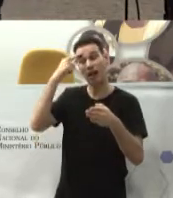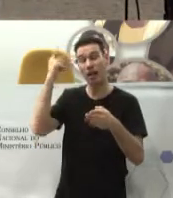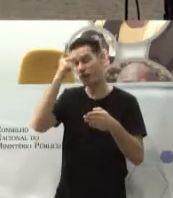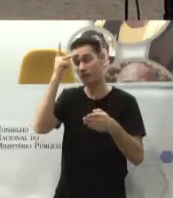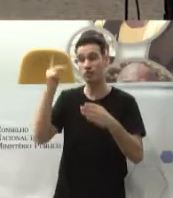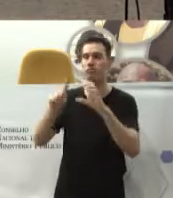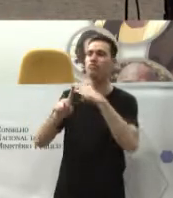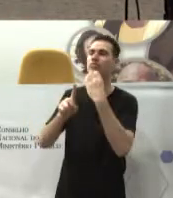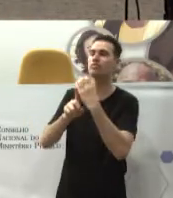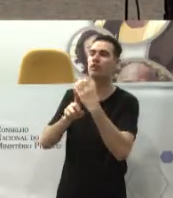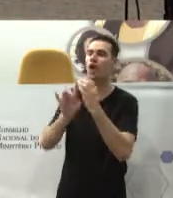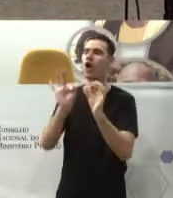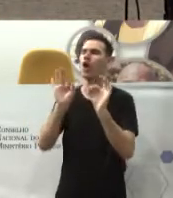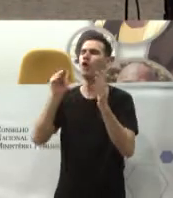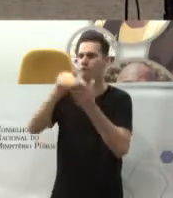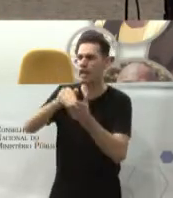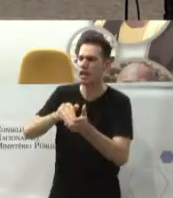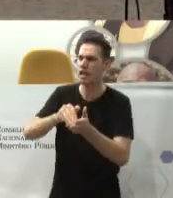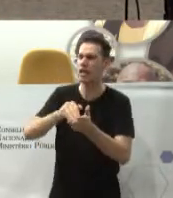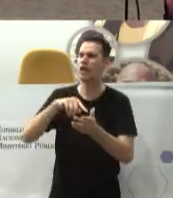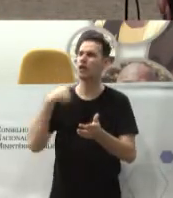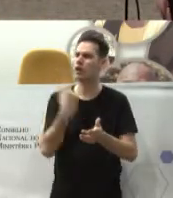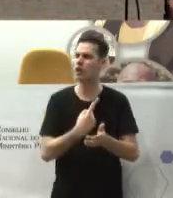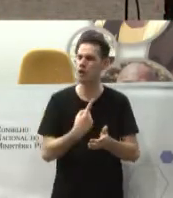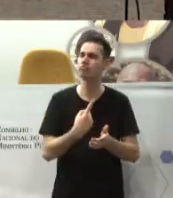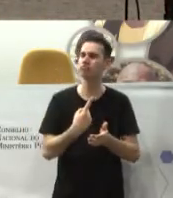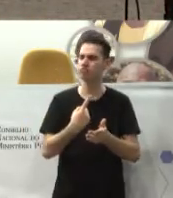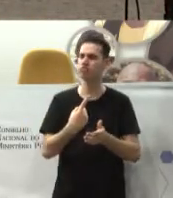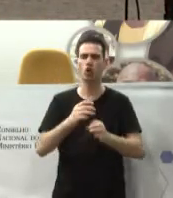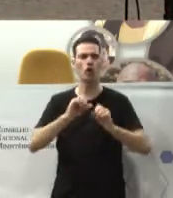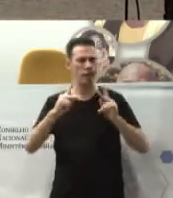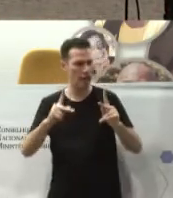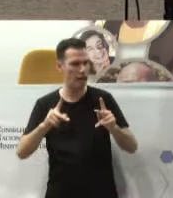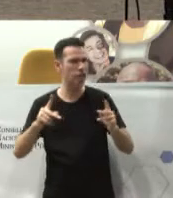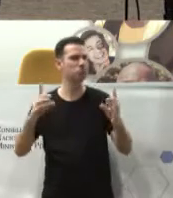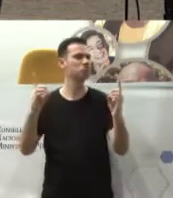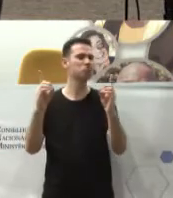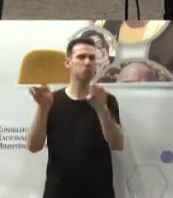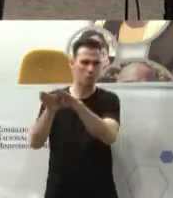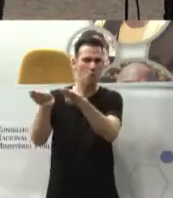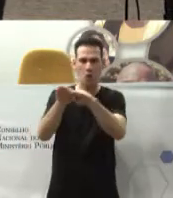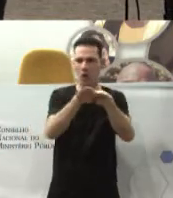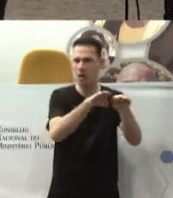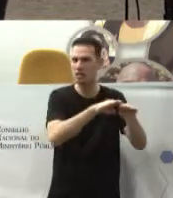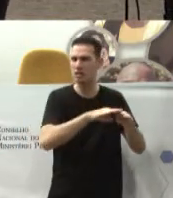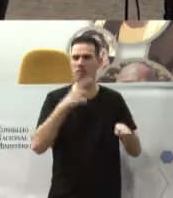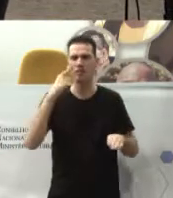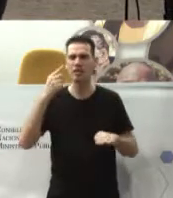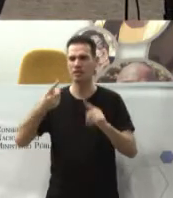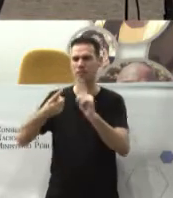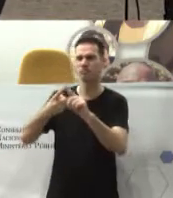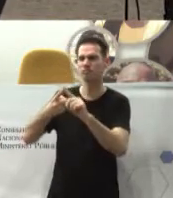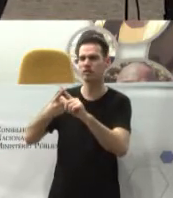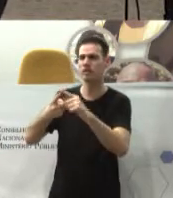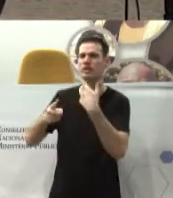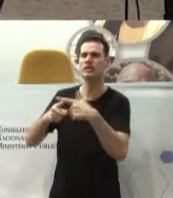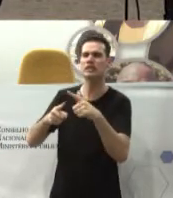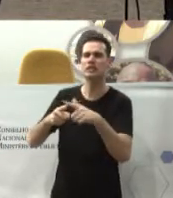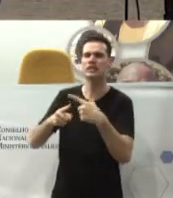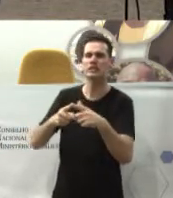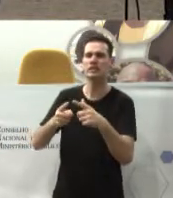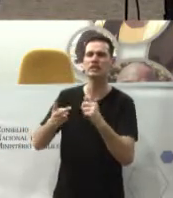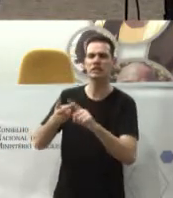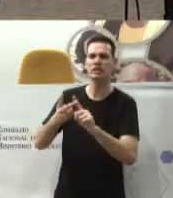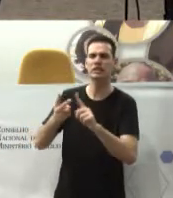no final, nós vamos votar aqui, em cena aberta, democraticamente, as três maiores dificuldades que vocês têm na atenção